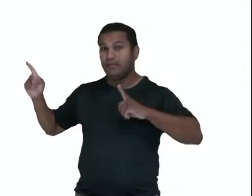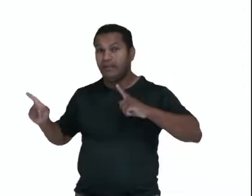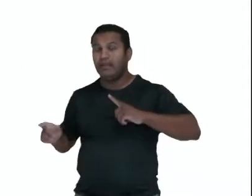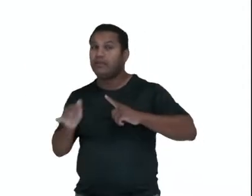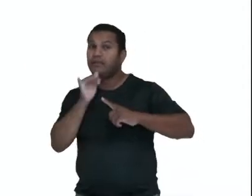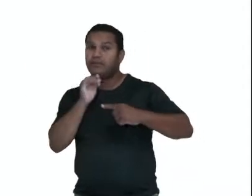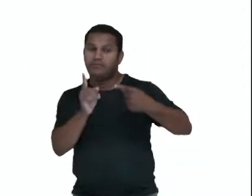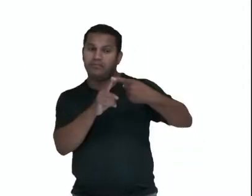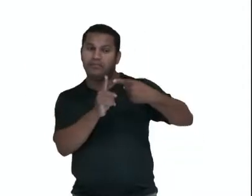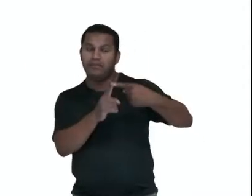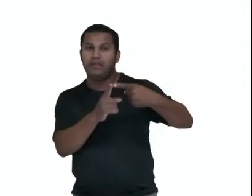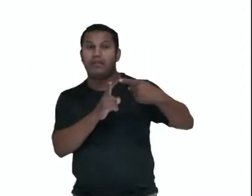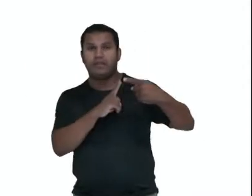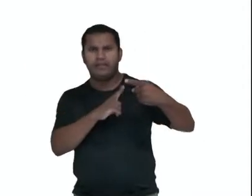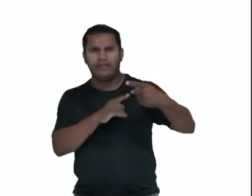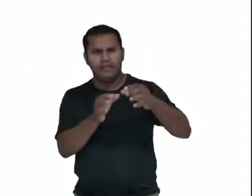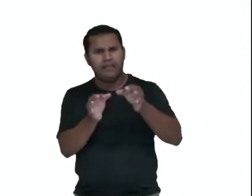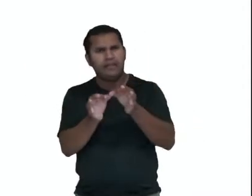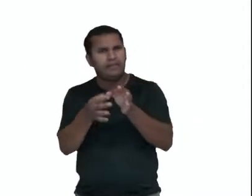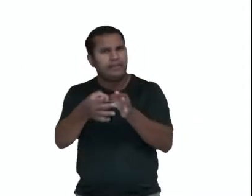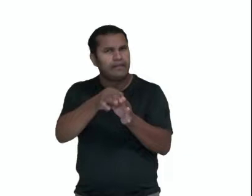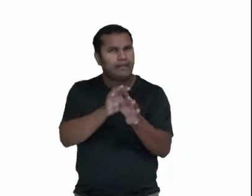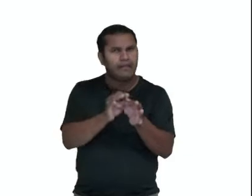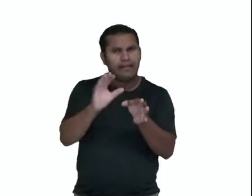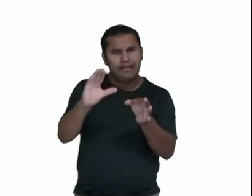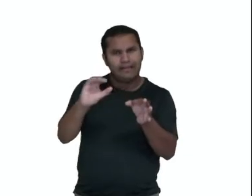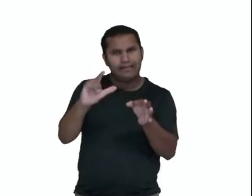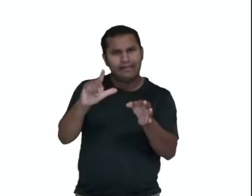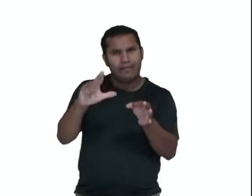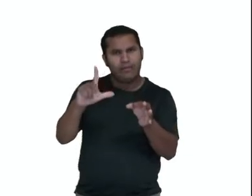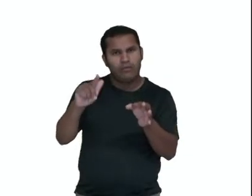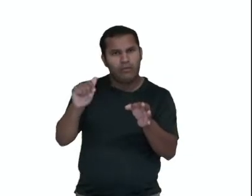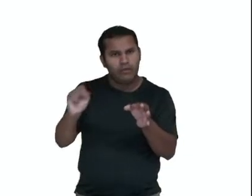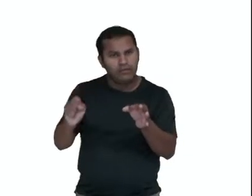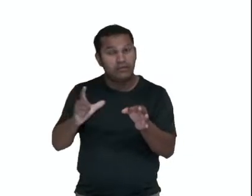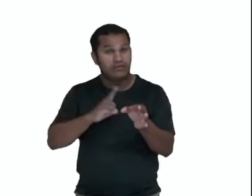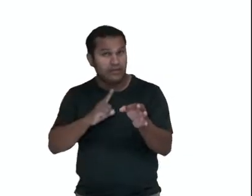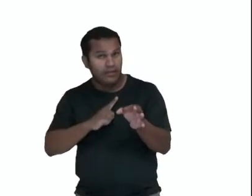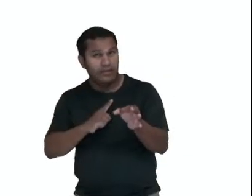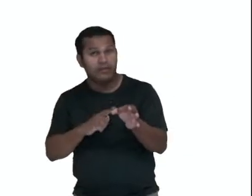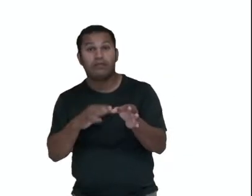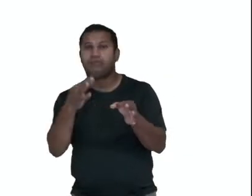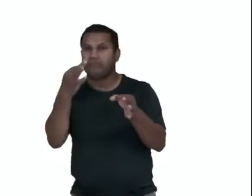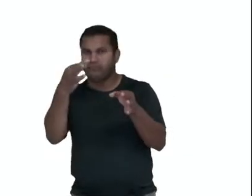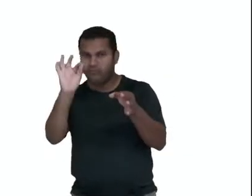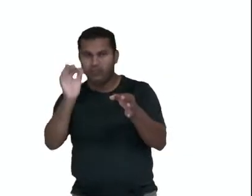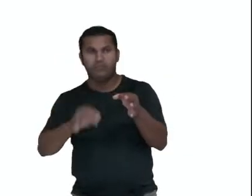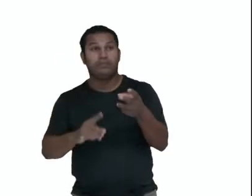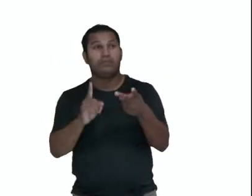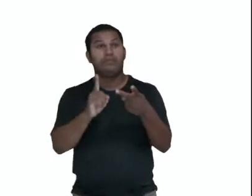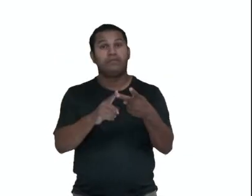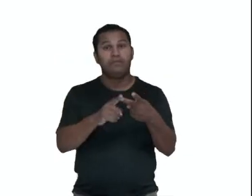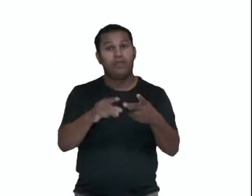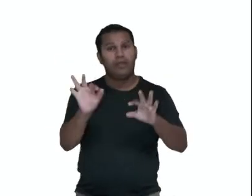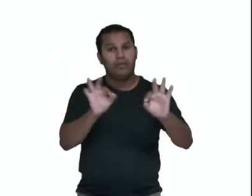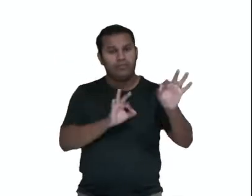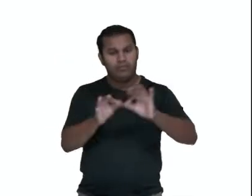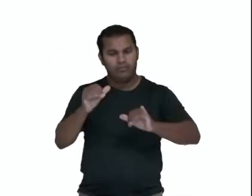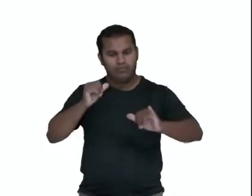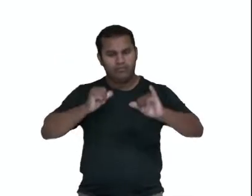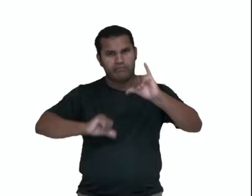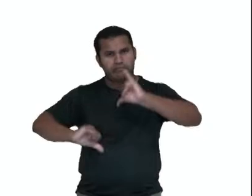considerado um ser vivo se tiver. Tem variabilidade genética, tem metabolismo próprio, cresce,